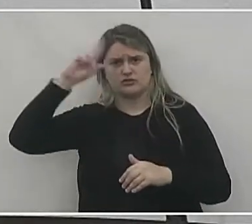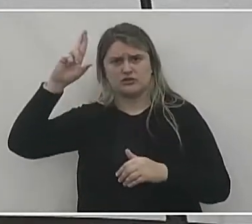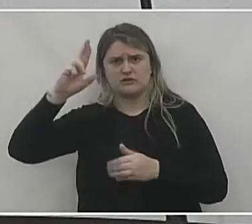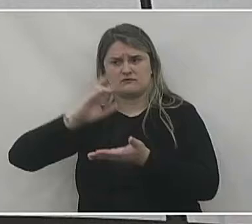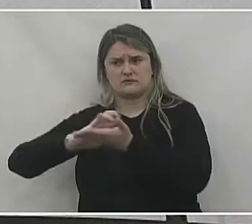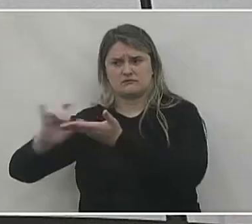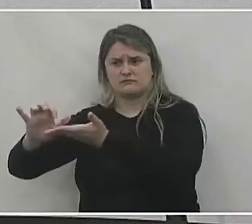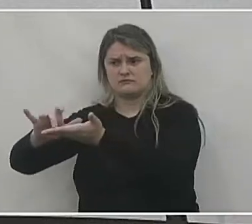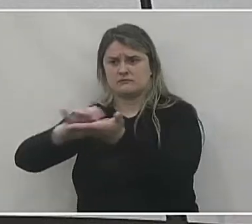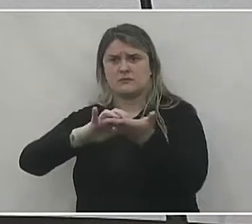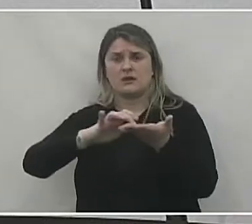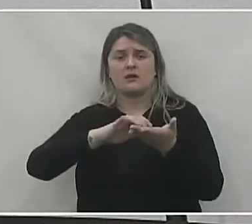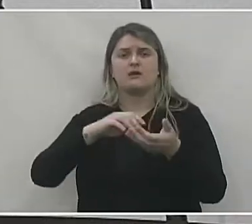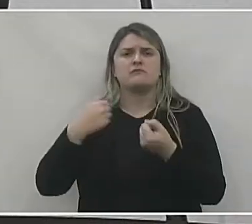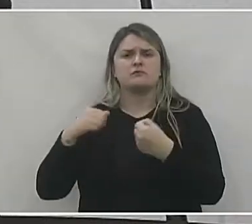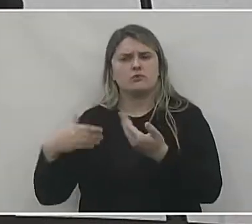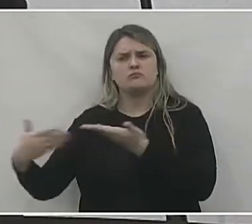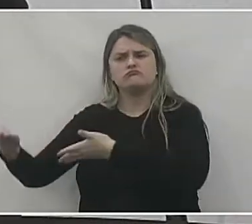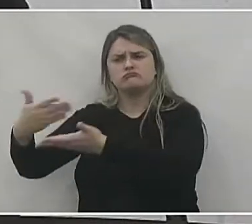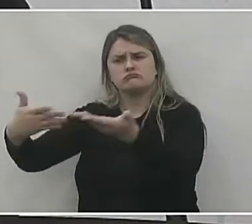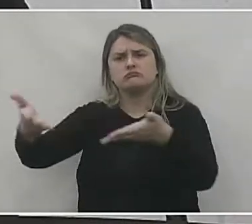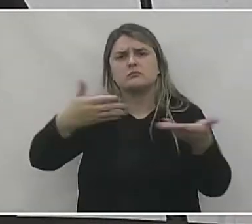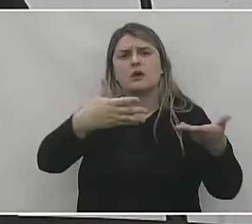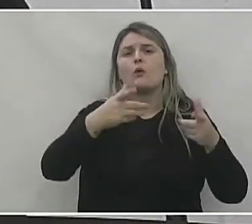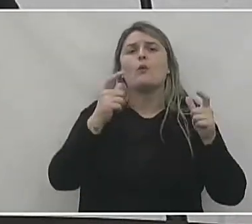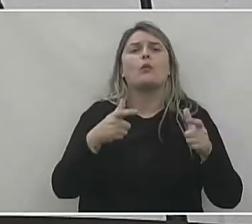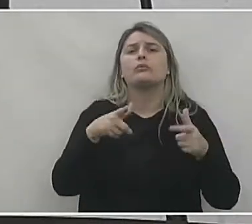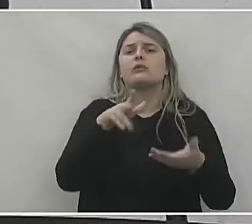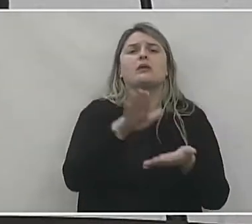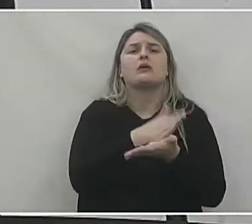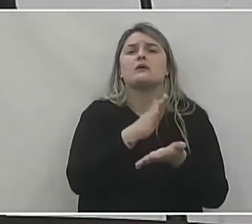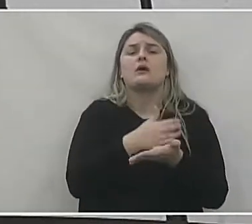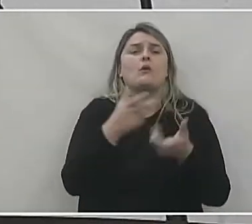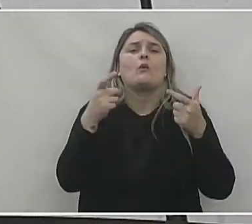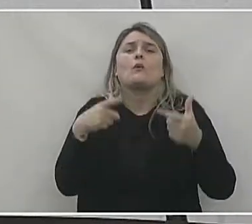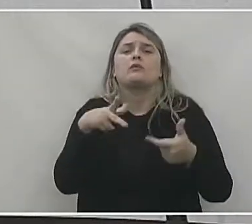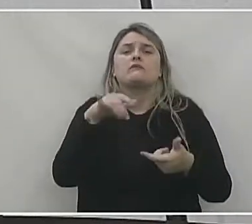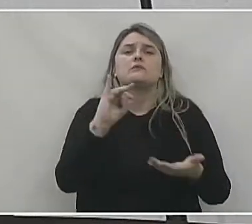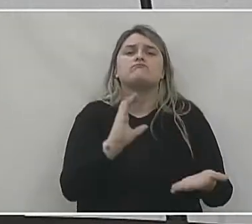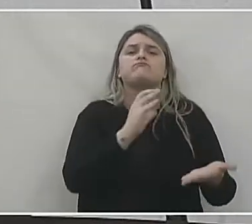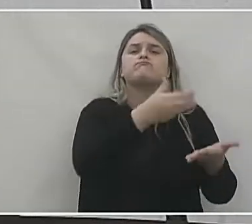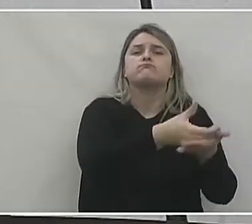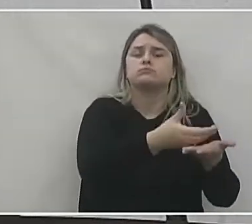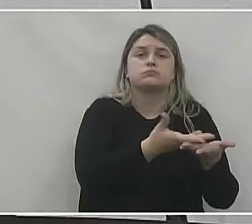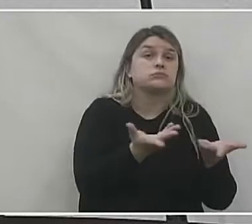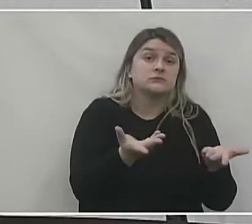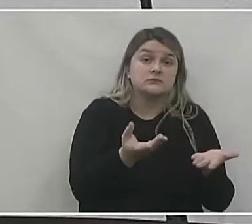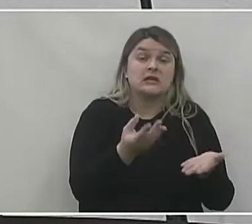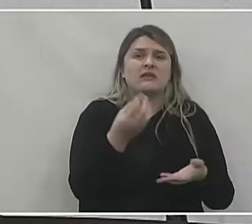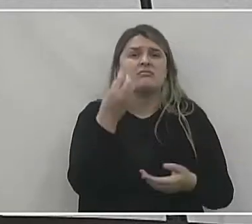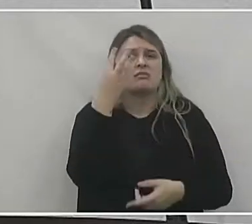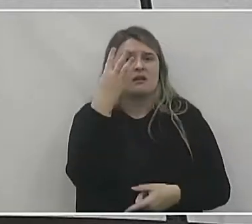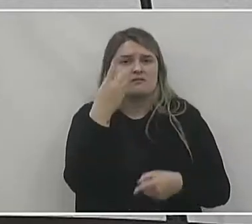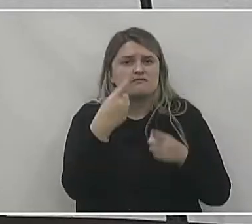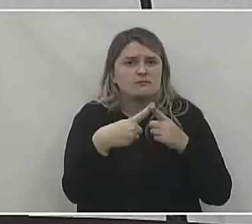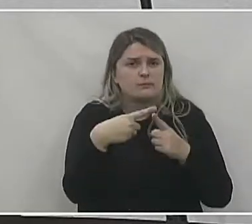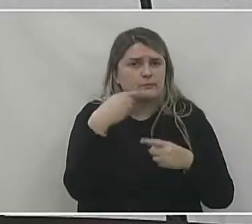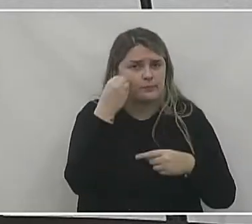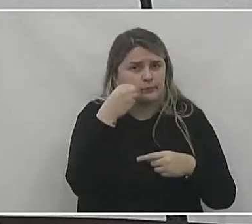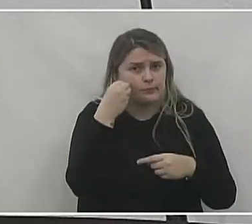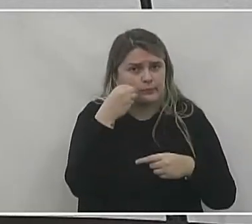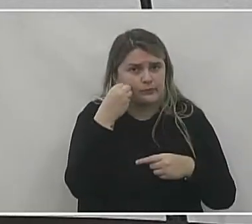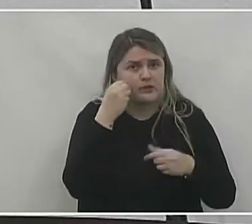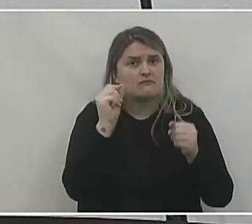secretários, e discute aonde vai aportar os recursos, aonde vai investir. Por 3 oportunidades nós